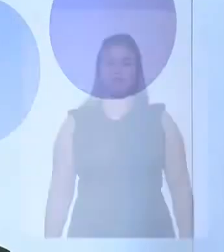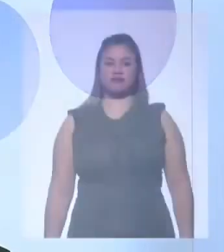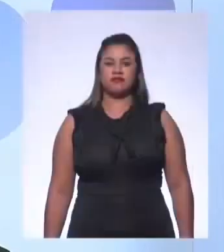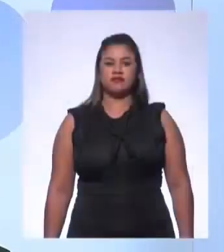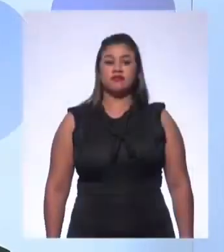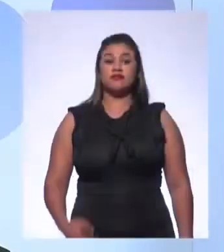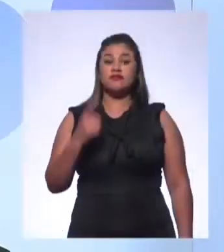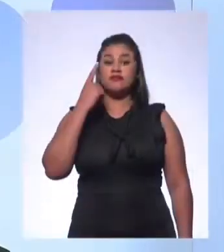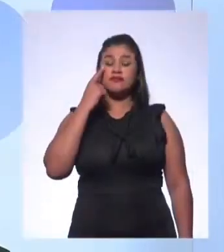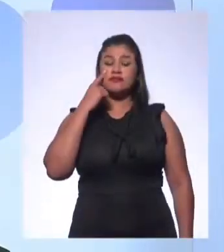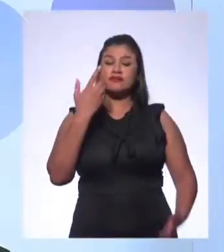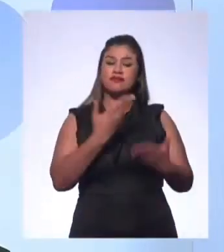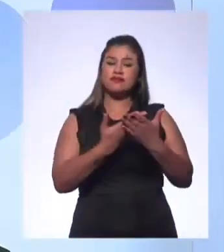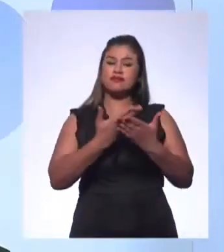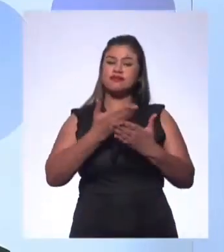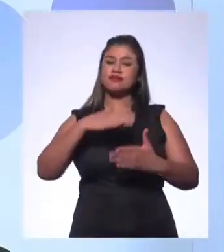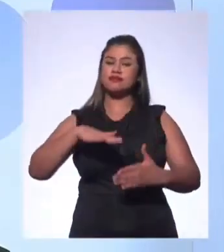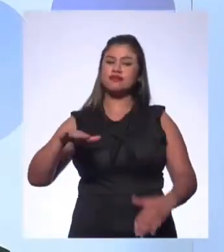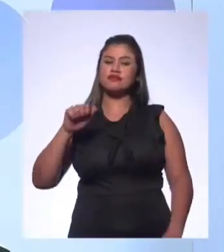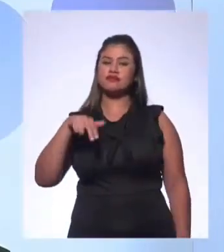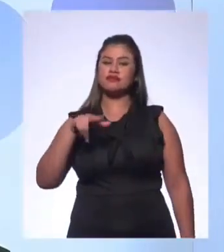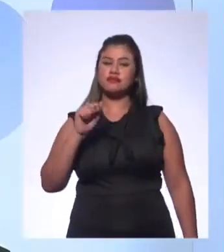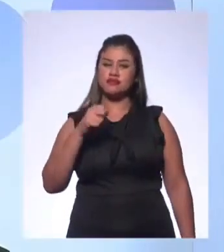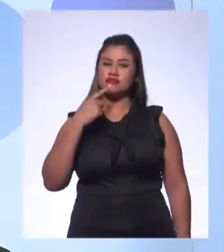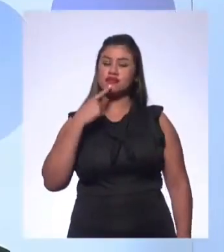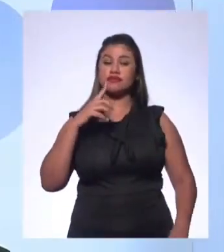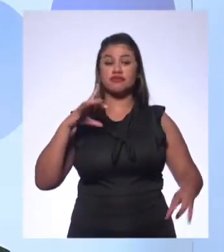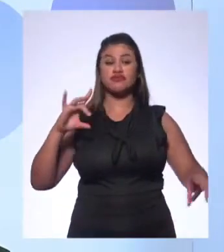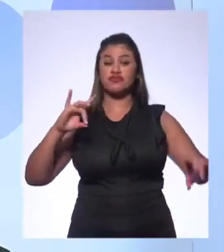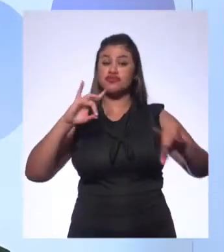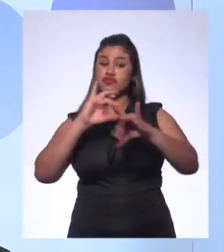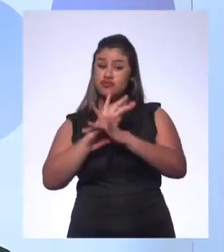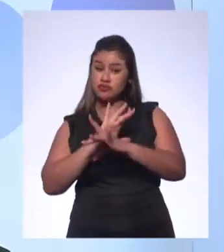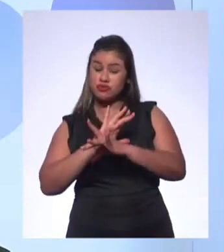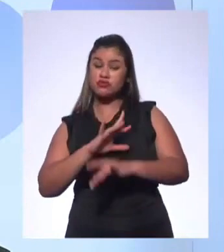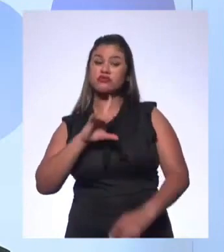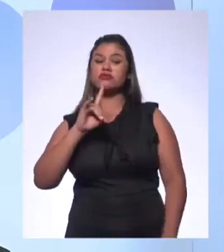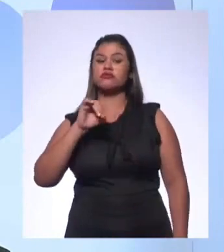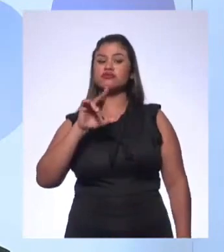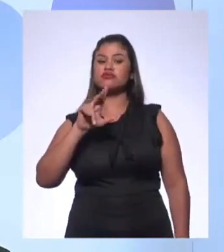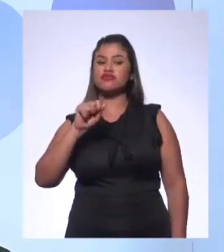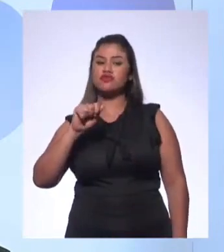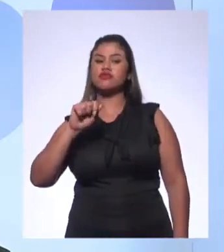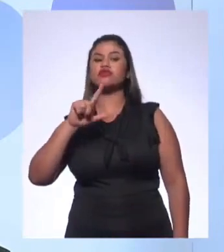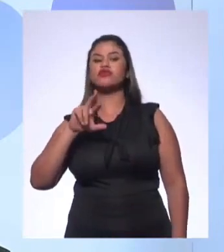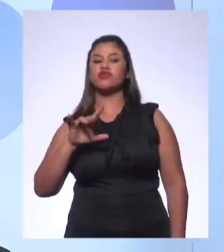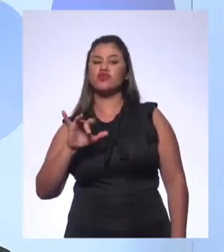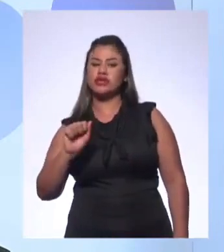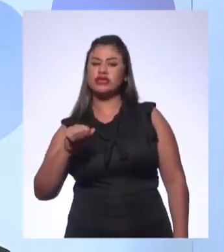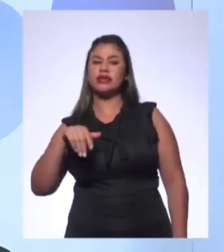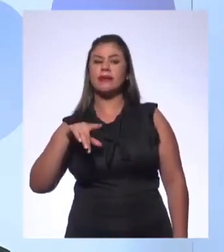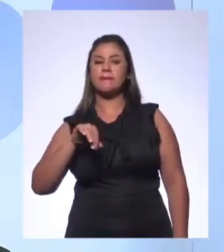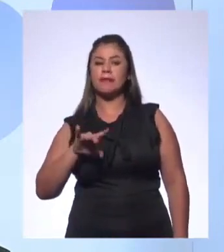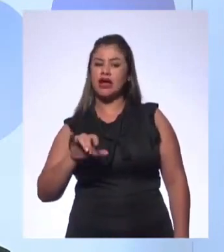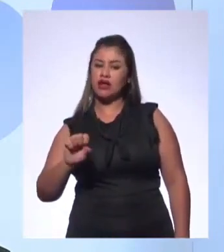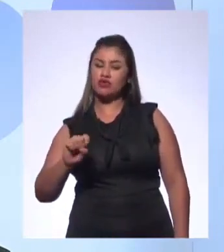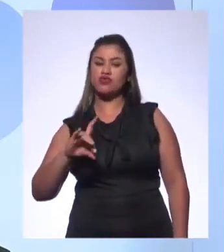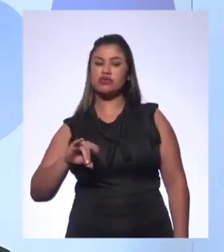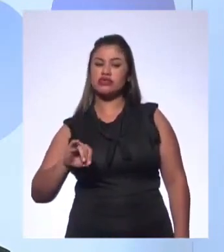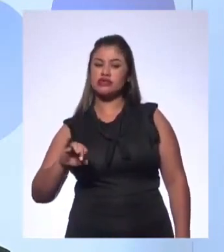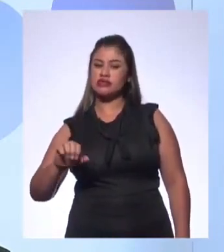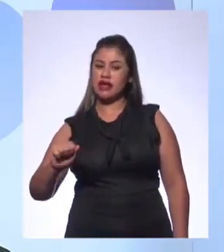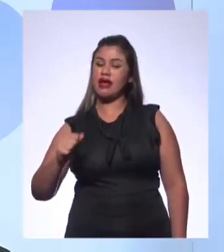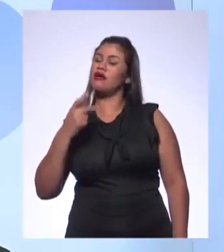Olha, a aluna Ana Laura colocou concluir, a aluna Duda, Laís e Malu, ideia conclusiva,